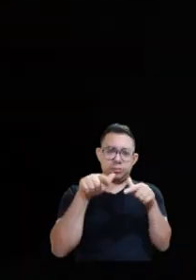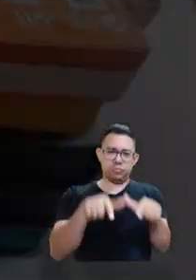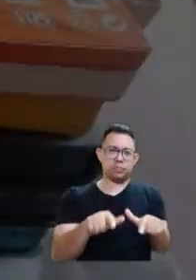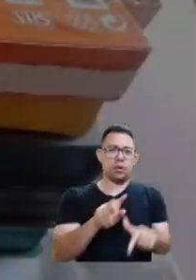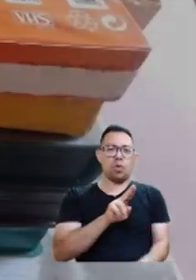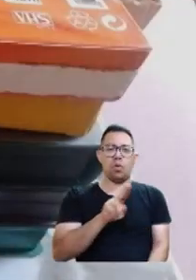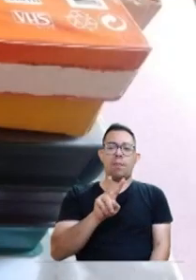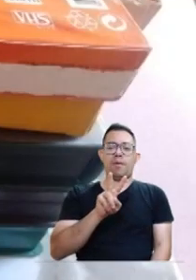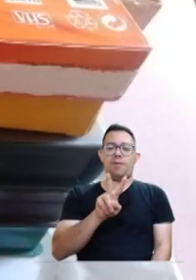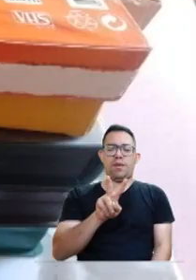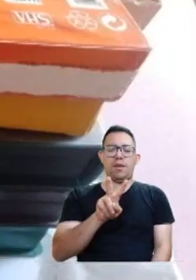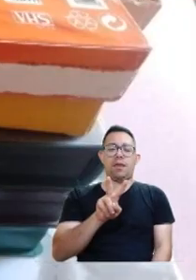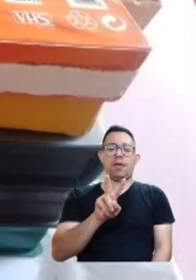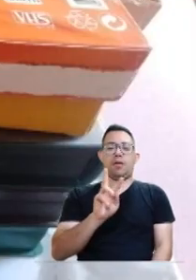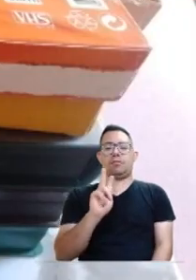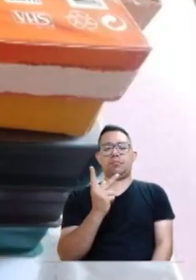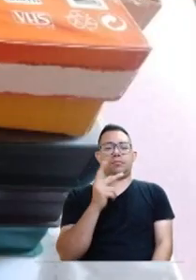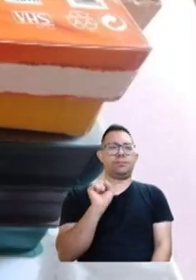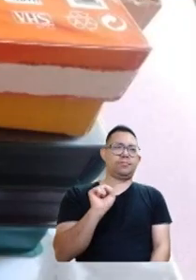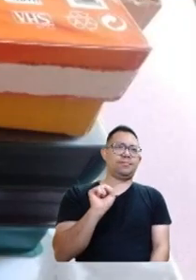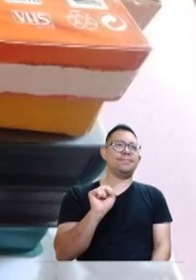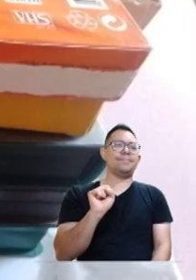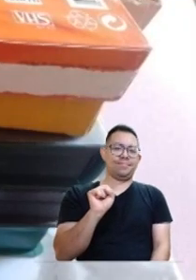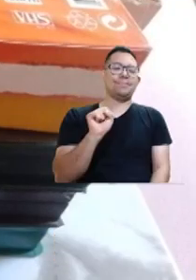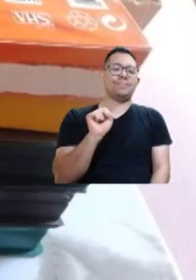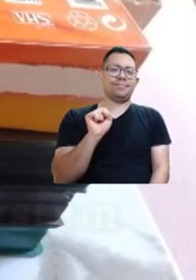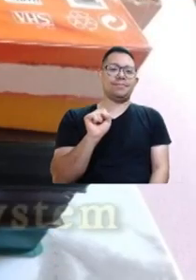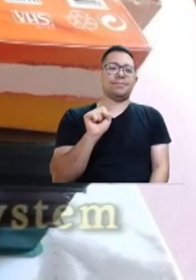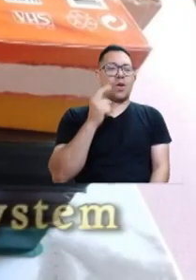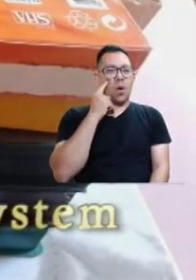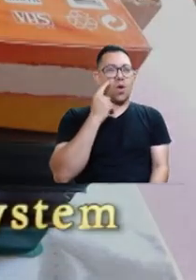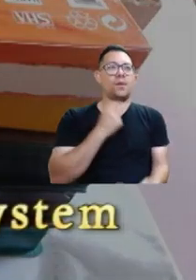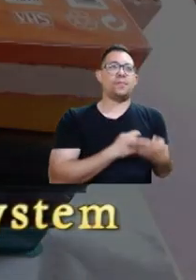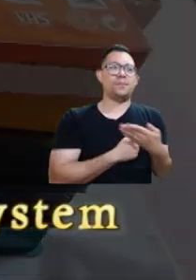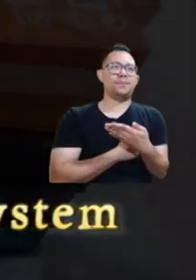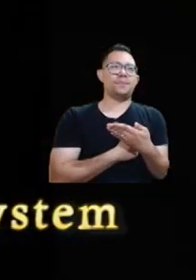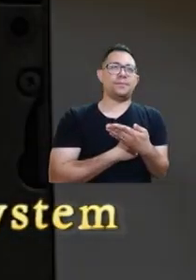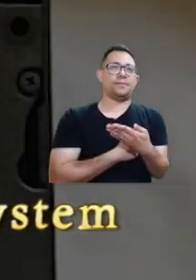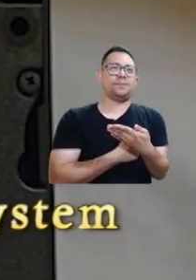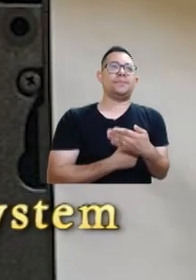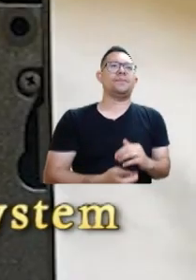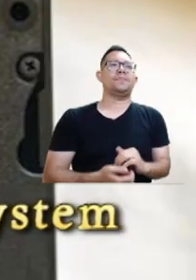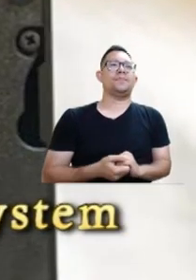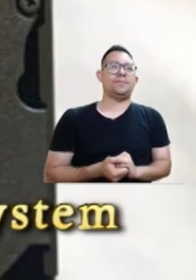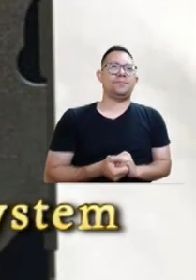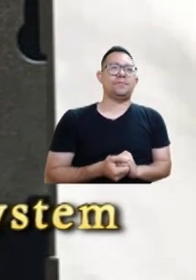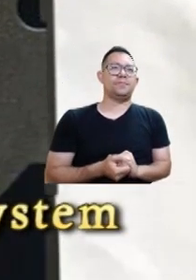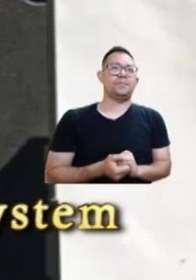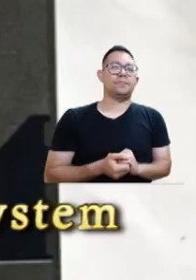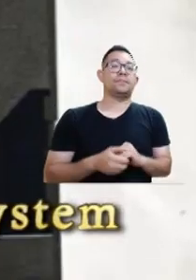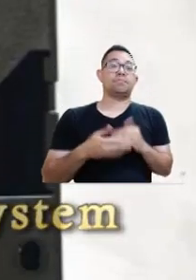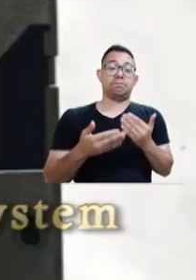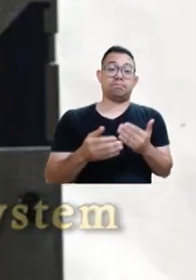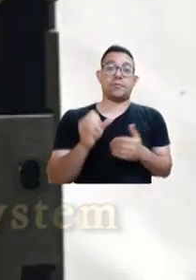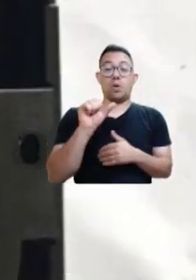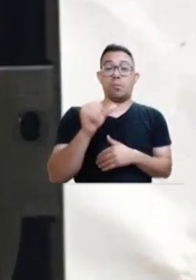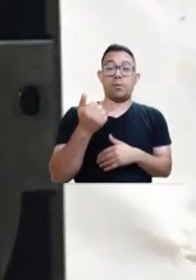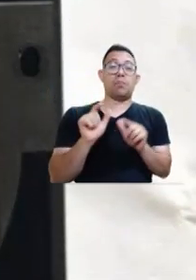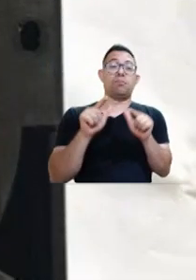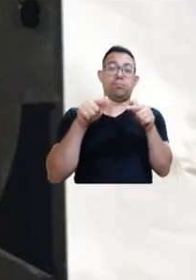fita de VHS, sigla para Video ROM System. O